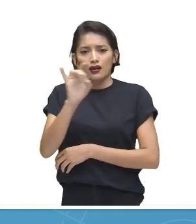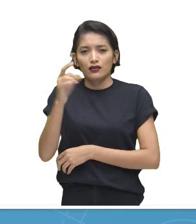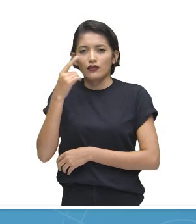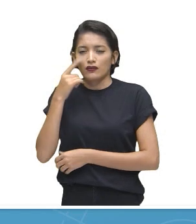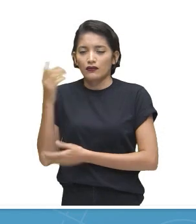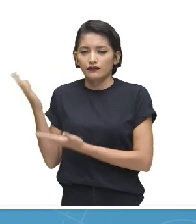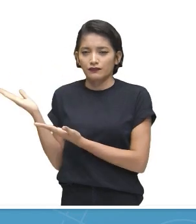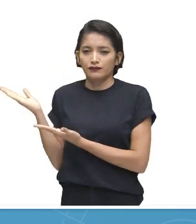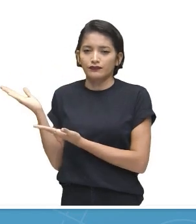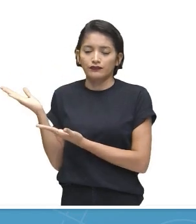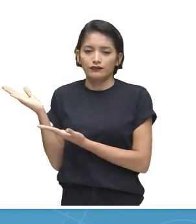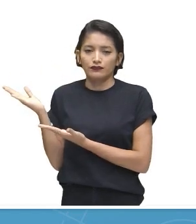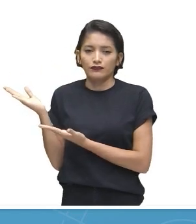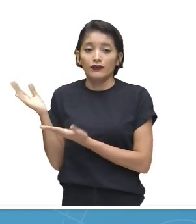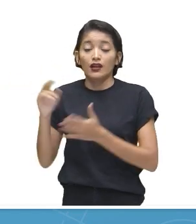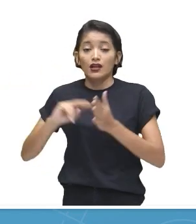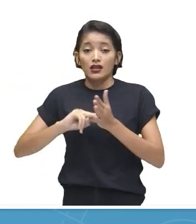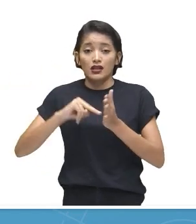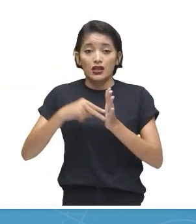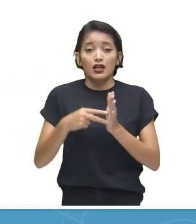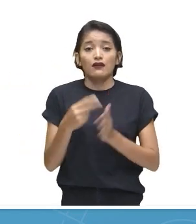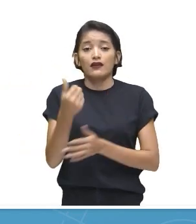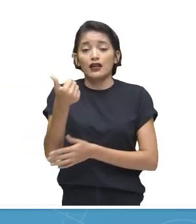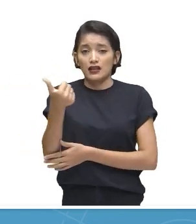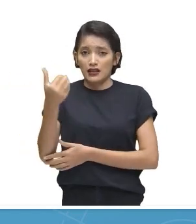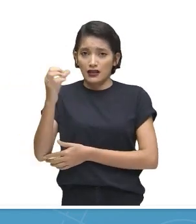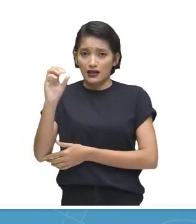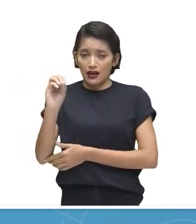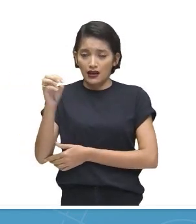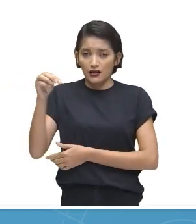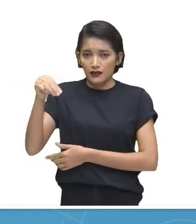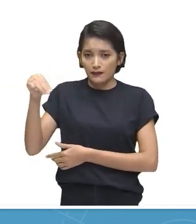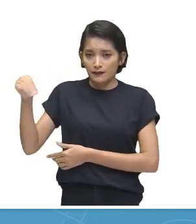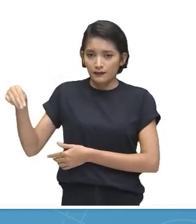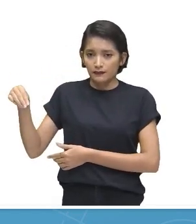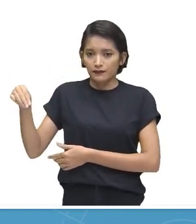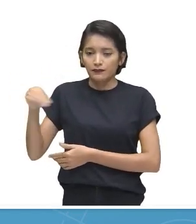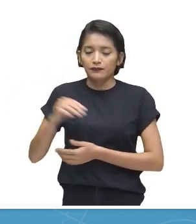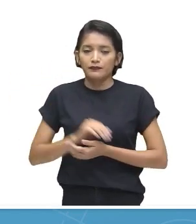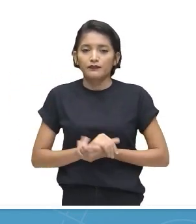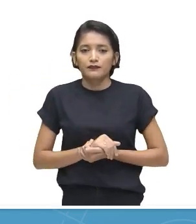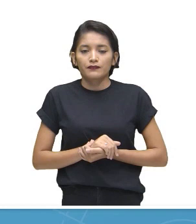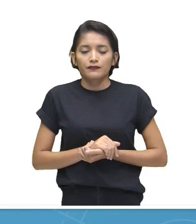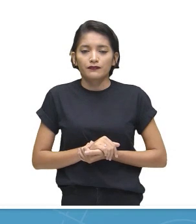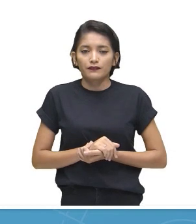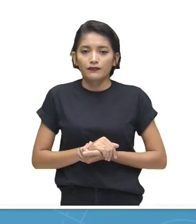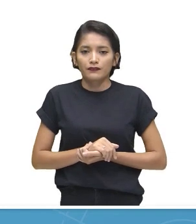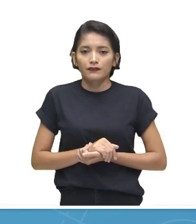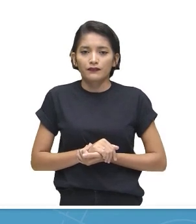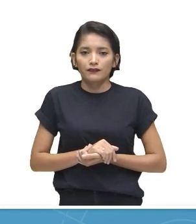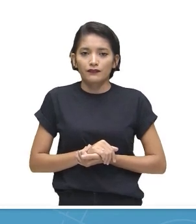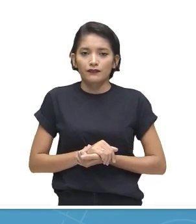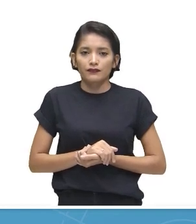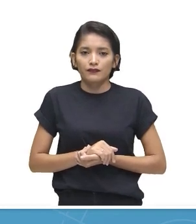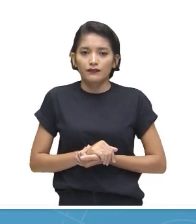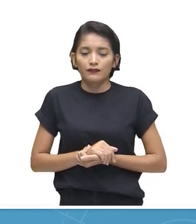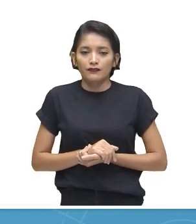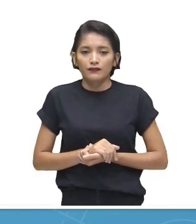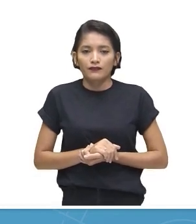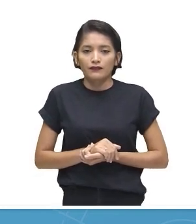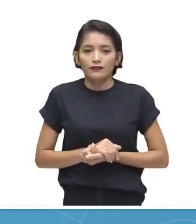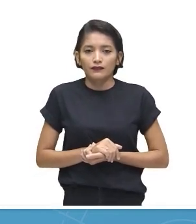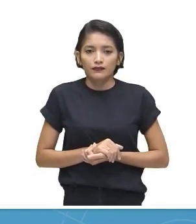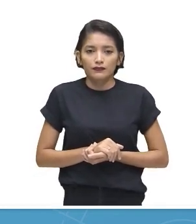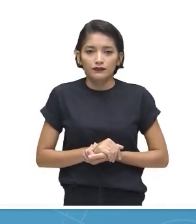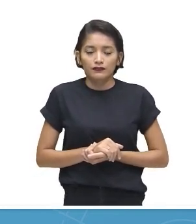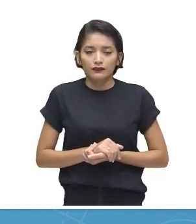centímetro equivale a 10 milímetros, né? Olha só, se você for contar aqui, cada tracinho desse é 1. E aí vai dar